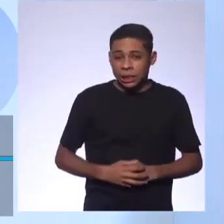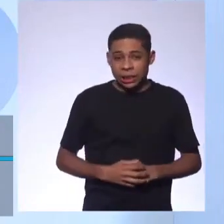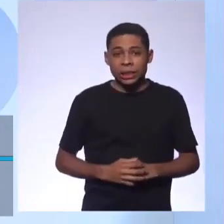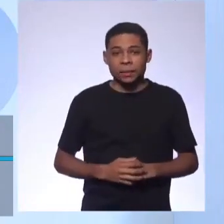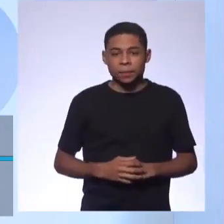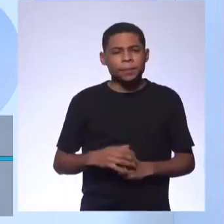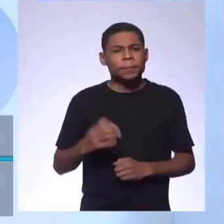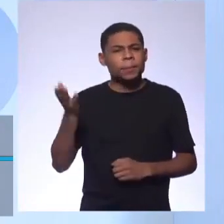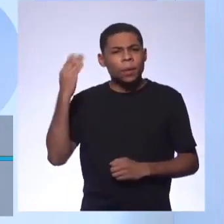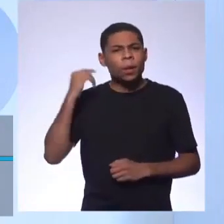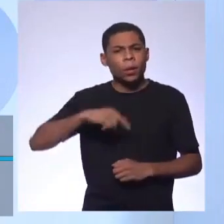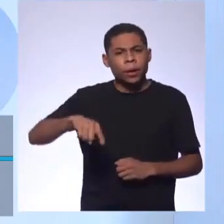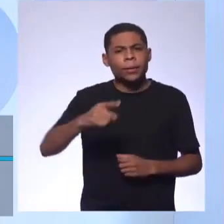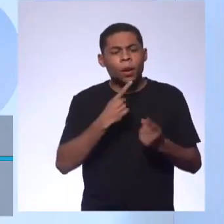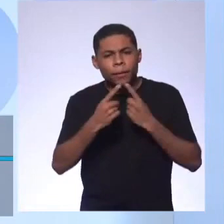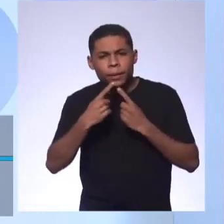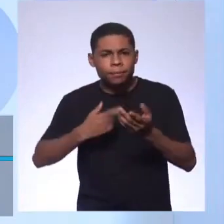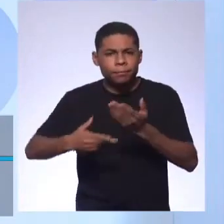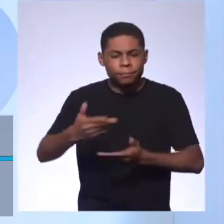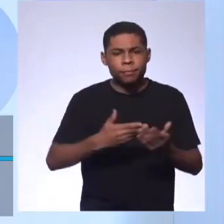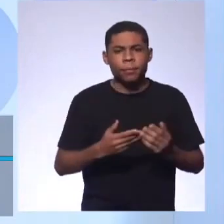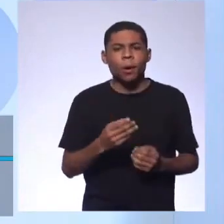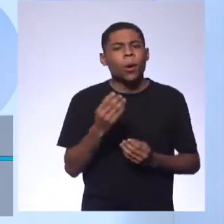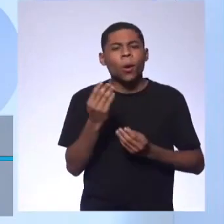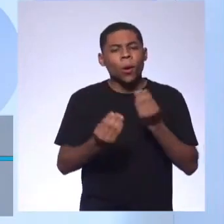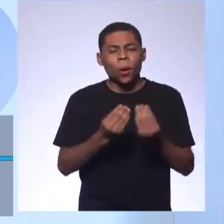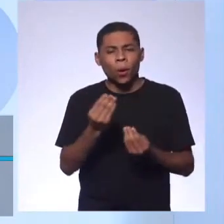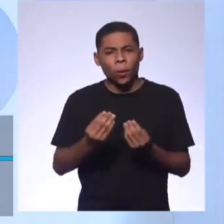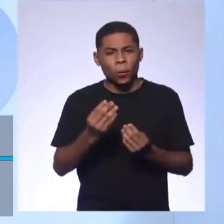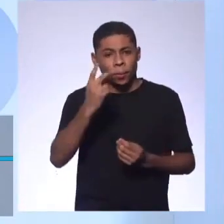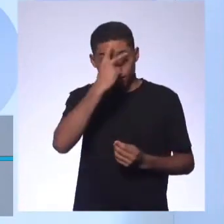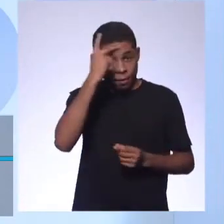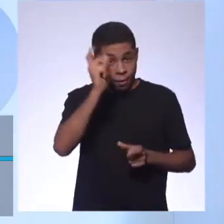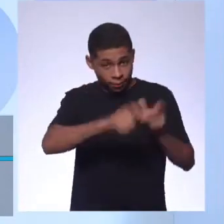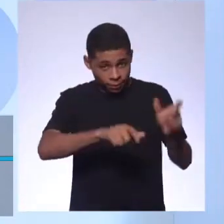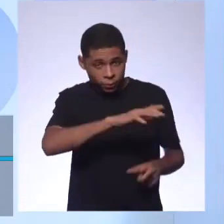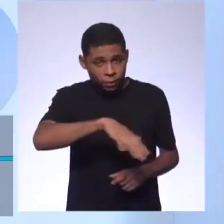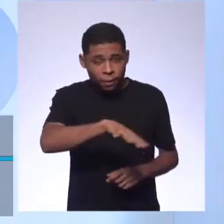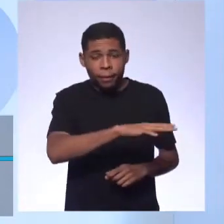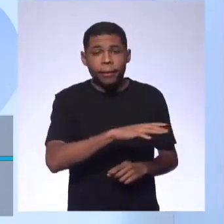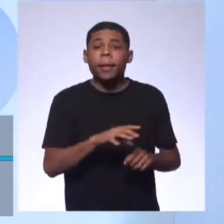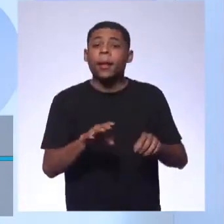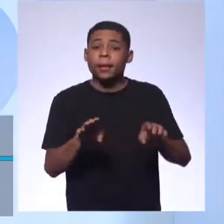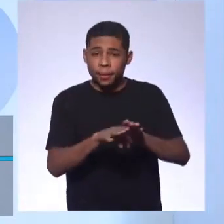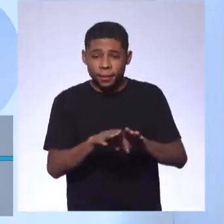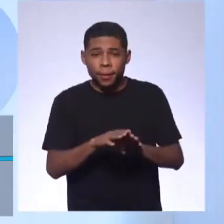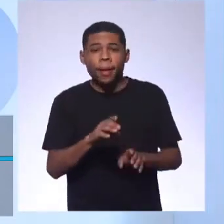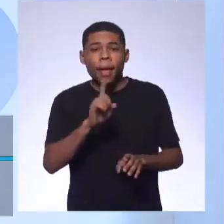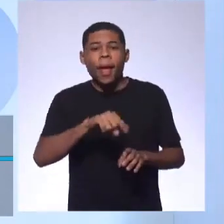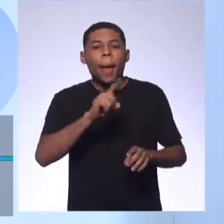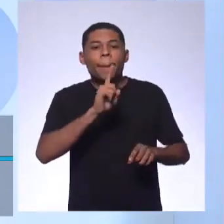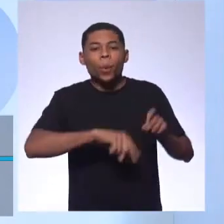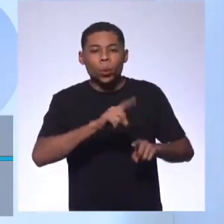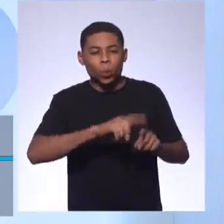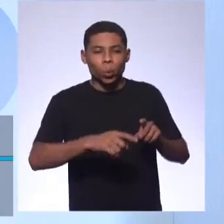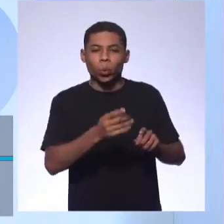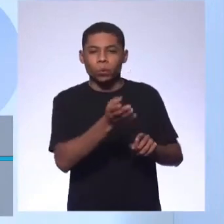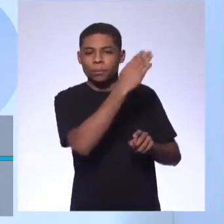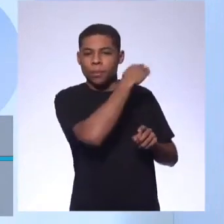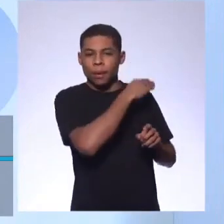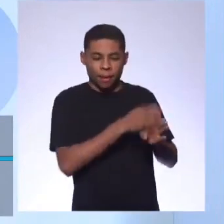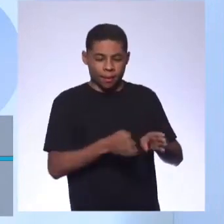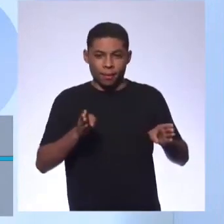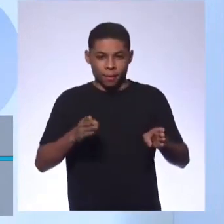nós discutimos, né, sobre como as pessoas, elas são também um produto da sua época,